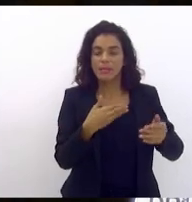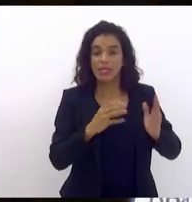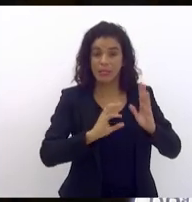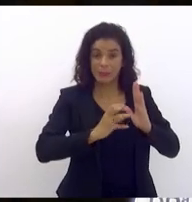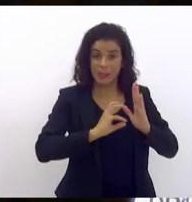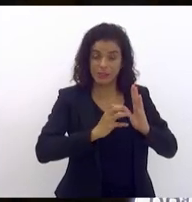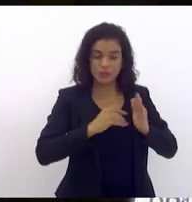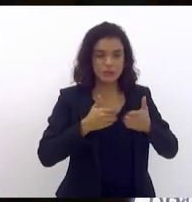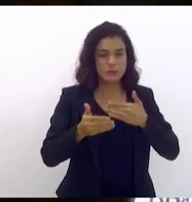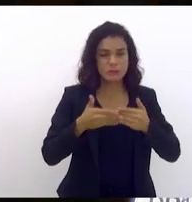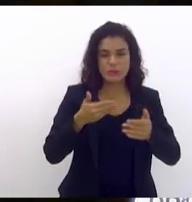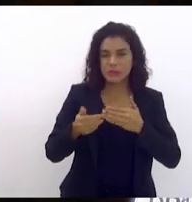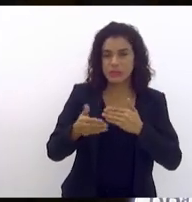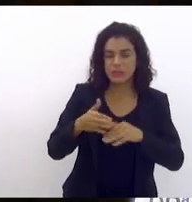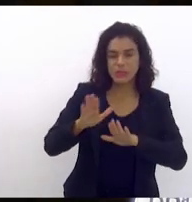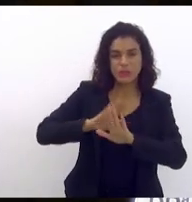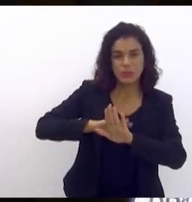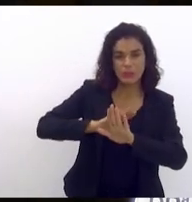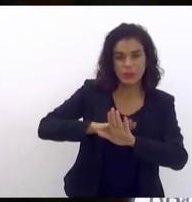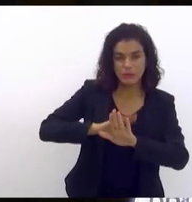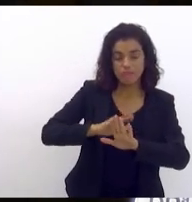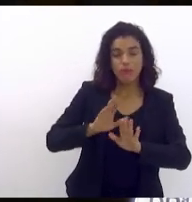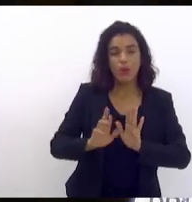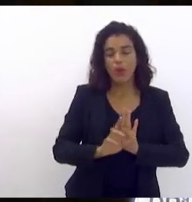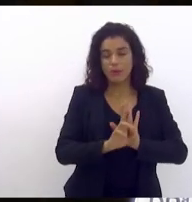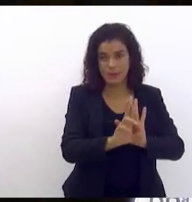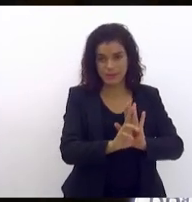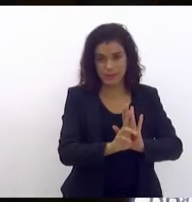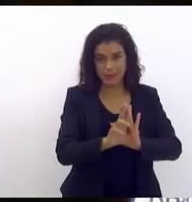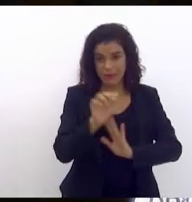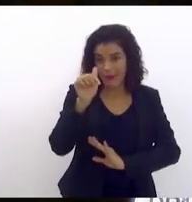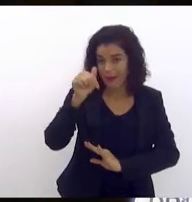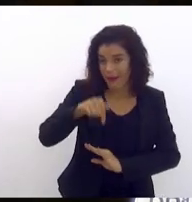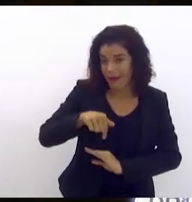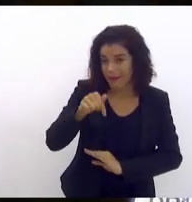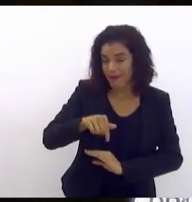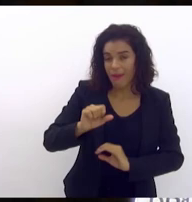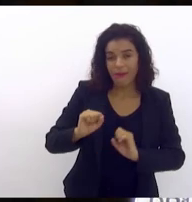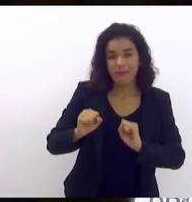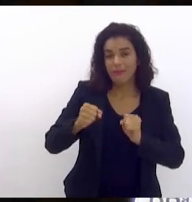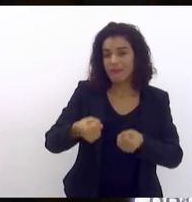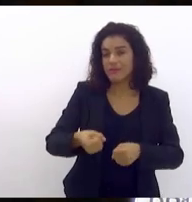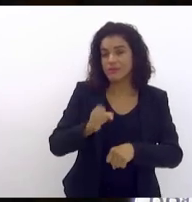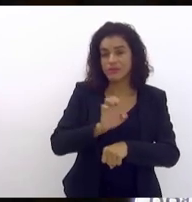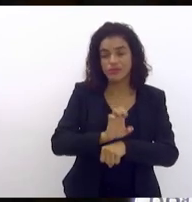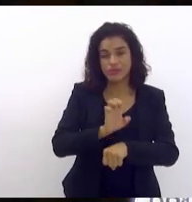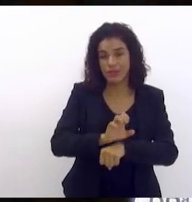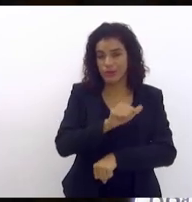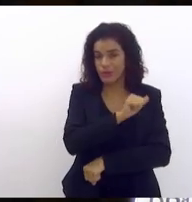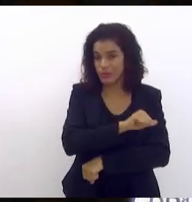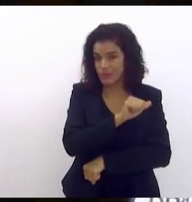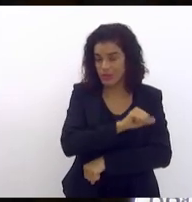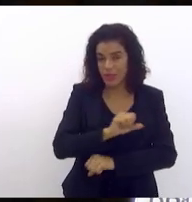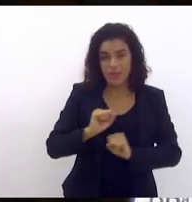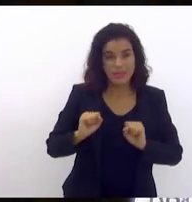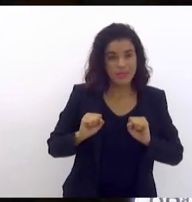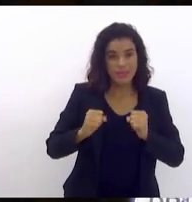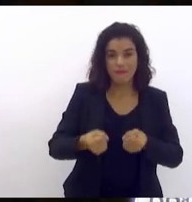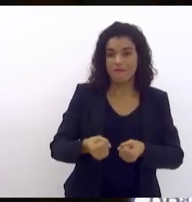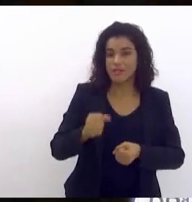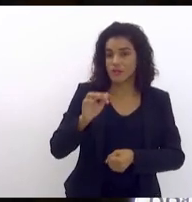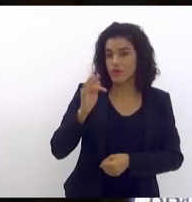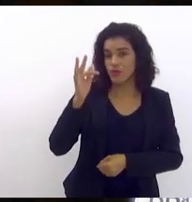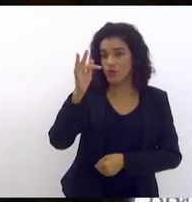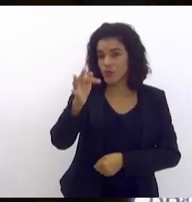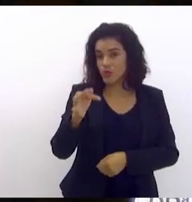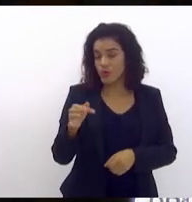ideologia ou instituição que esteja representada aqui é em defesa do Estado do Rio de Janeiro e em defesa do nosso futuro e